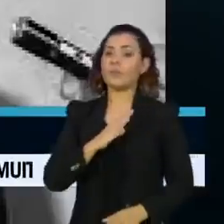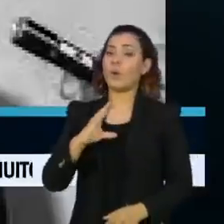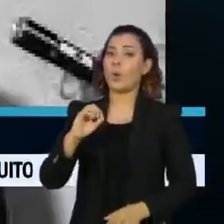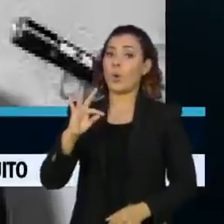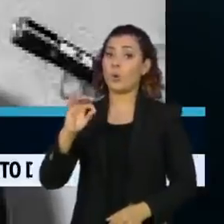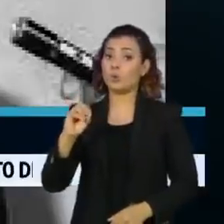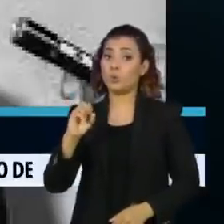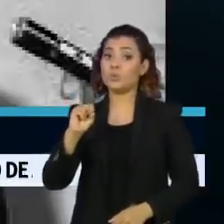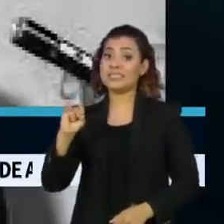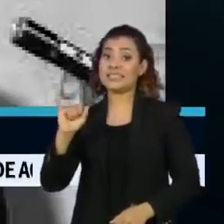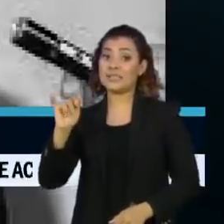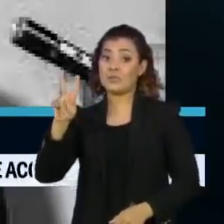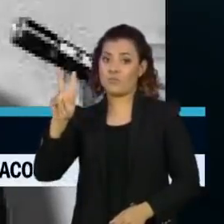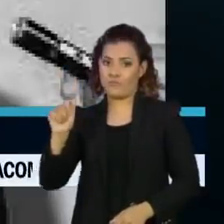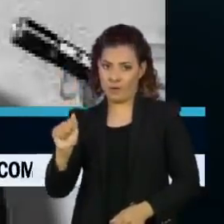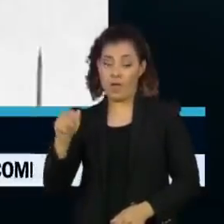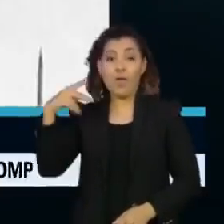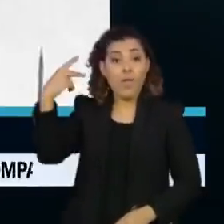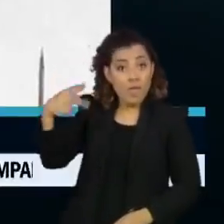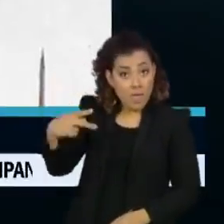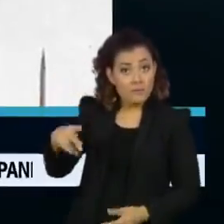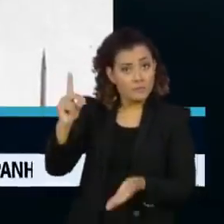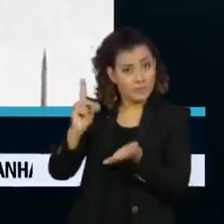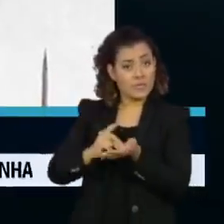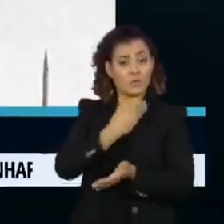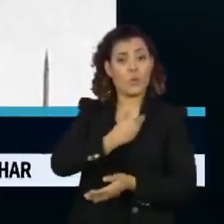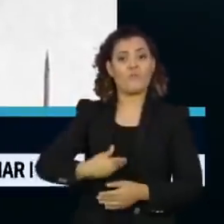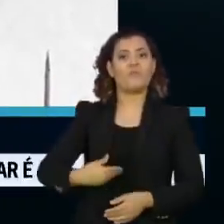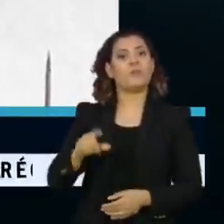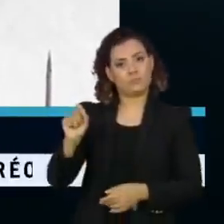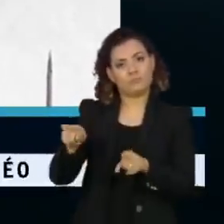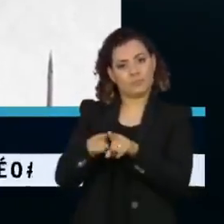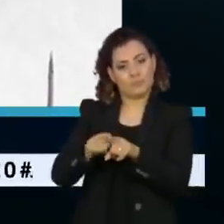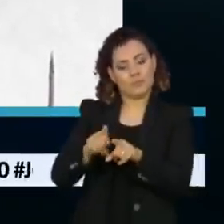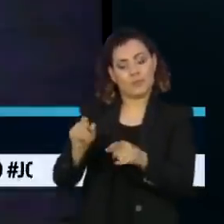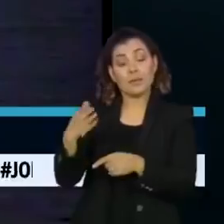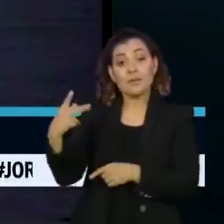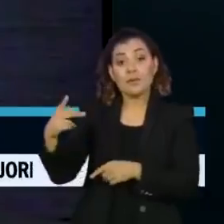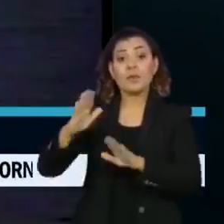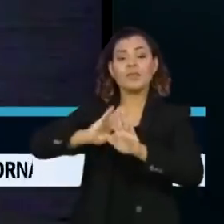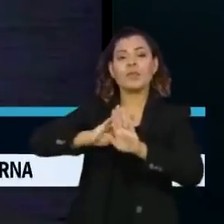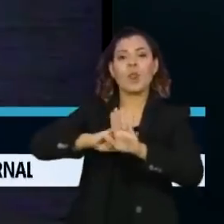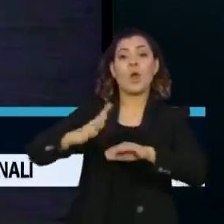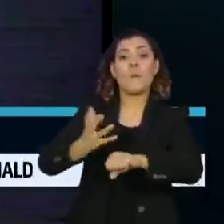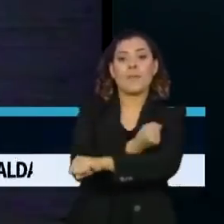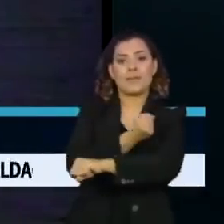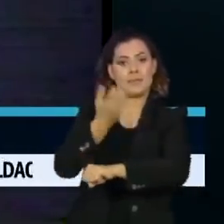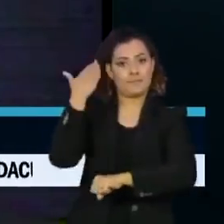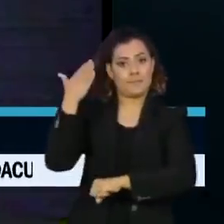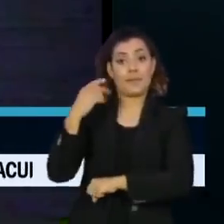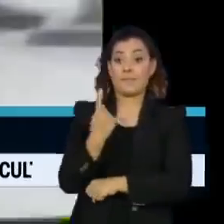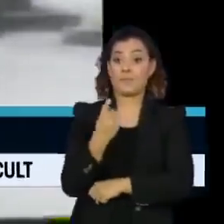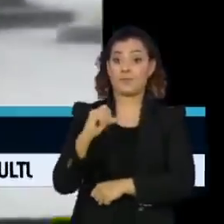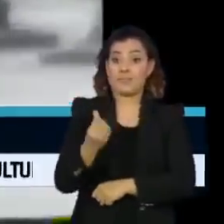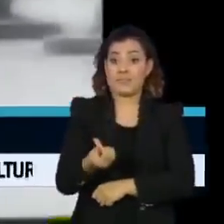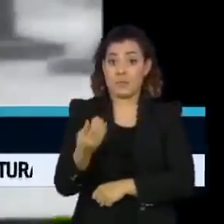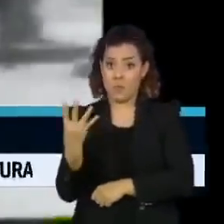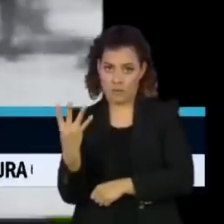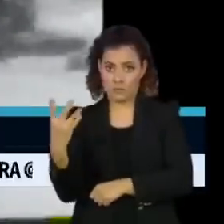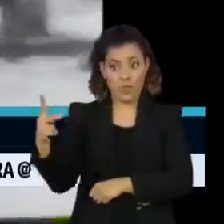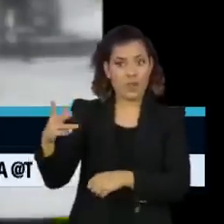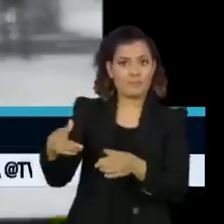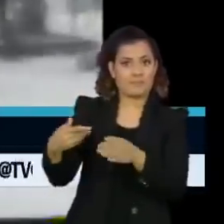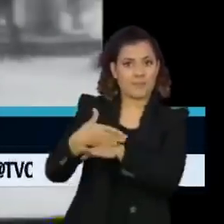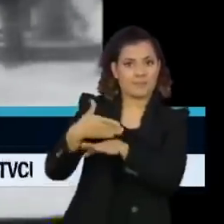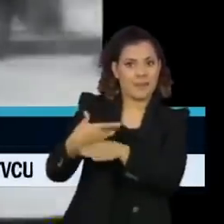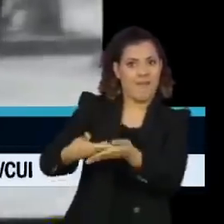Silva, conhecido como a Eminência Parda, do governo Geisel, e um dos ideólogos do golpe militar de 64.